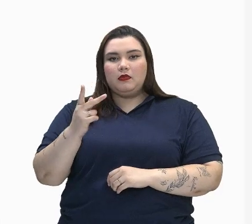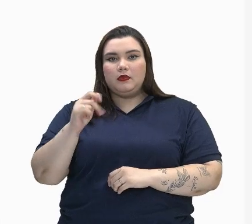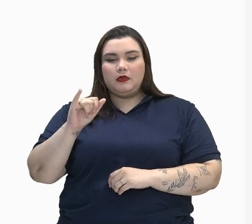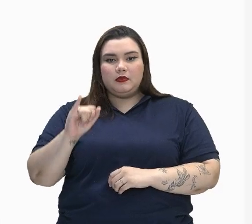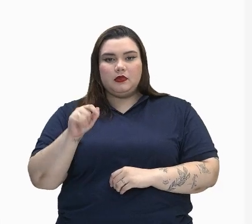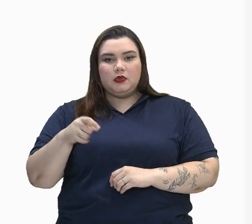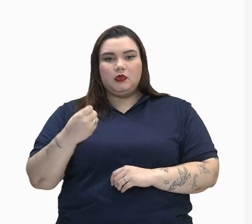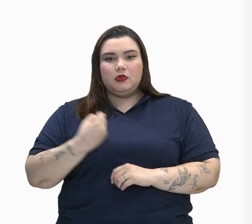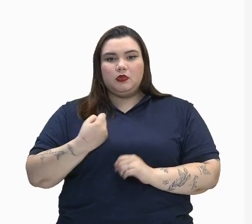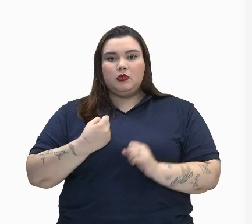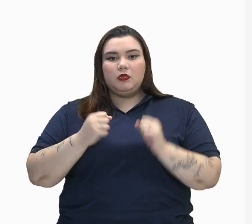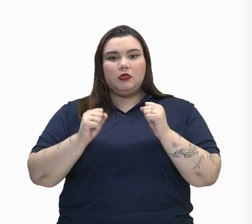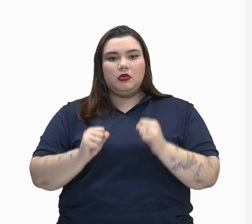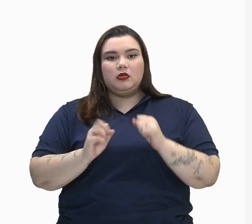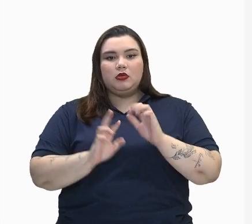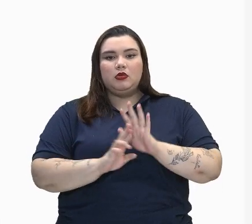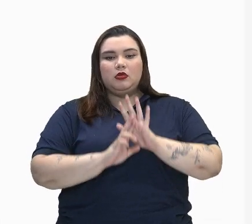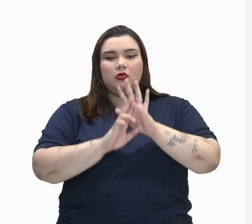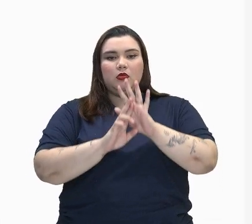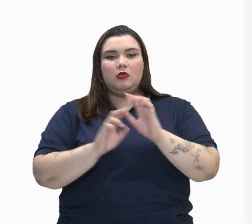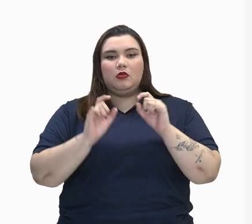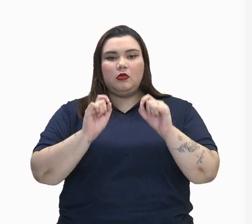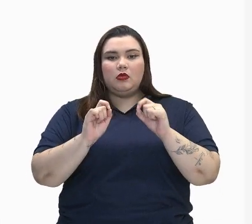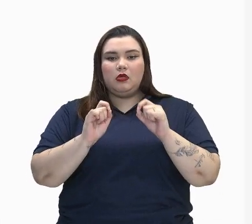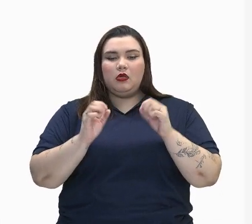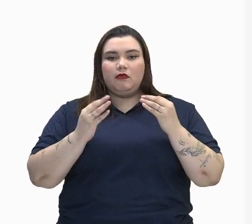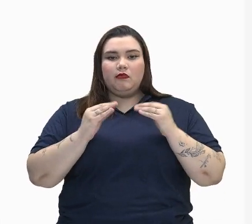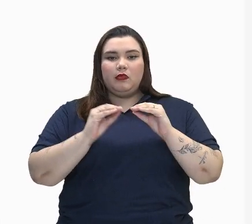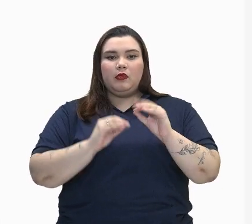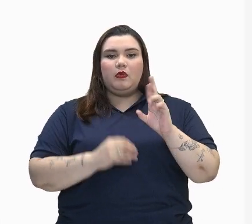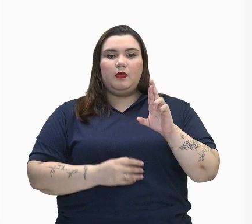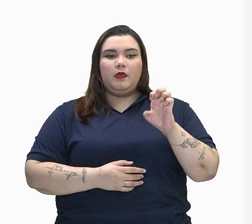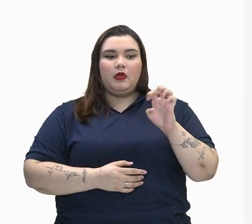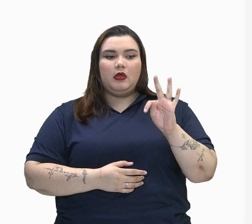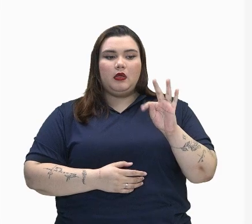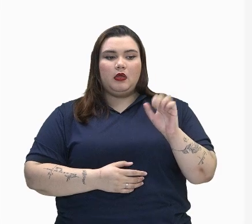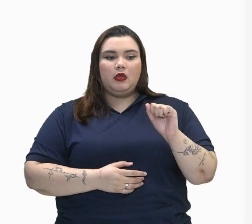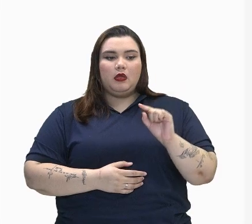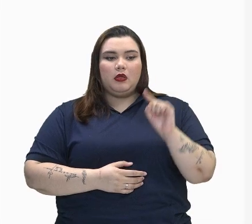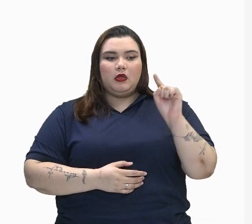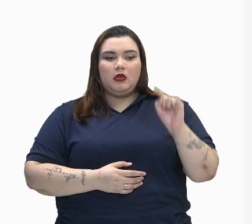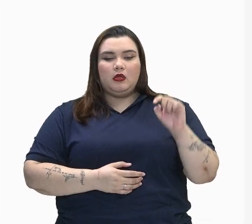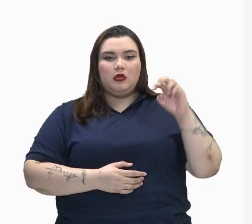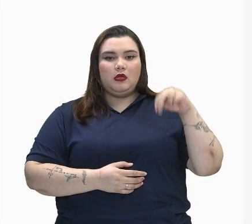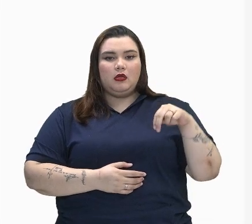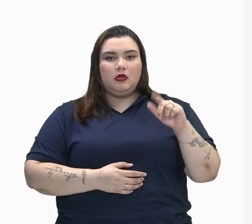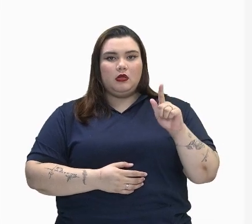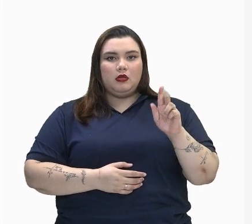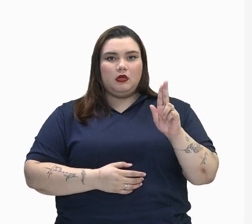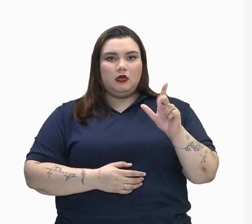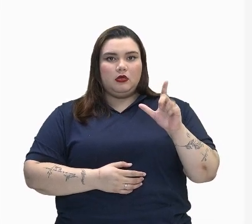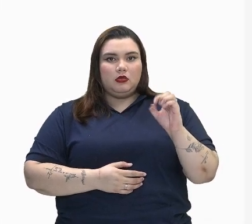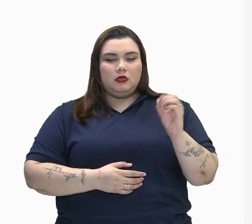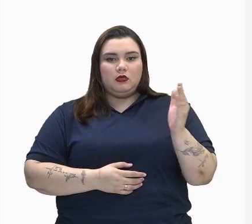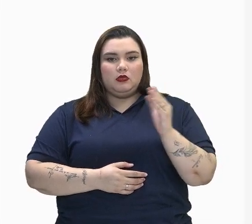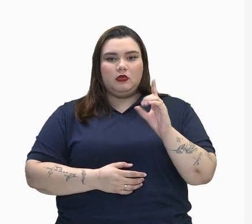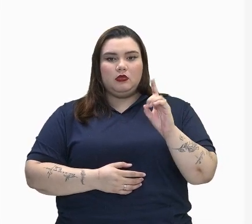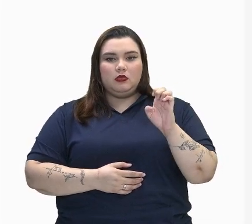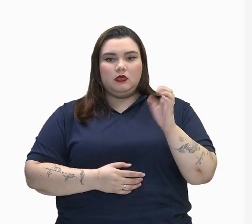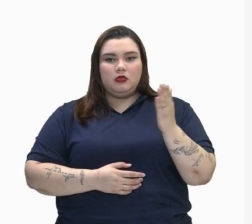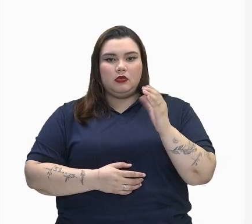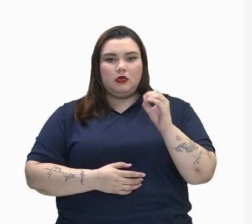número ele pode ser representado no retângulo de ouro. Vocês viram que na imagem anterior tinha um número aproximado, que era